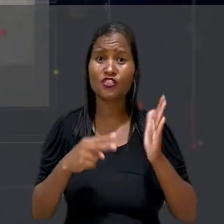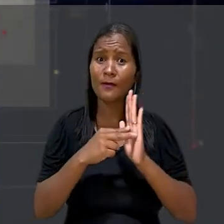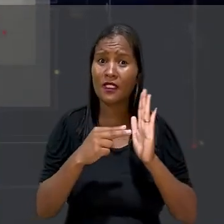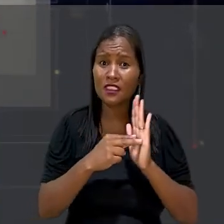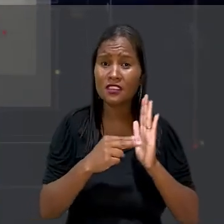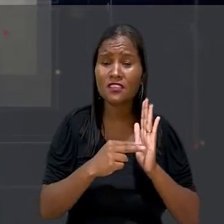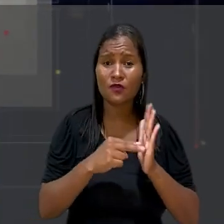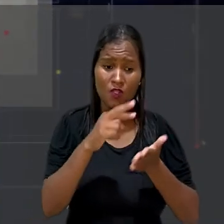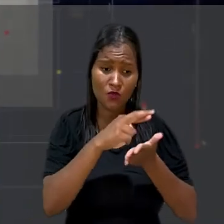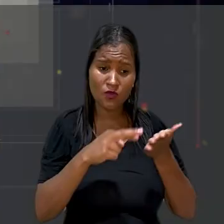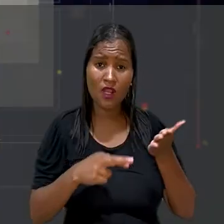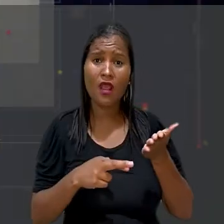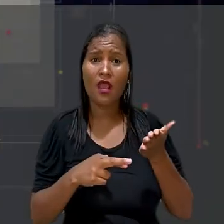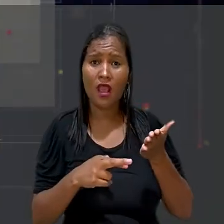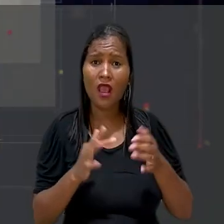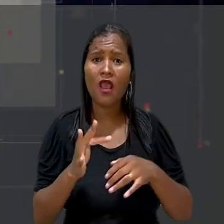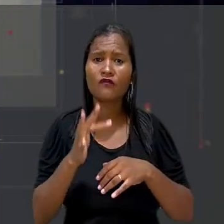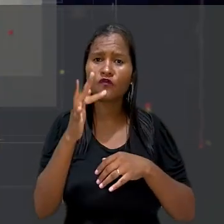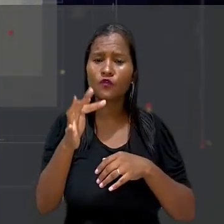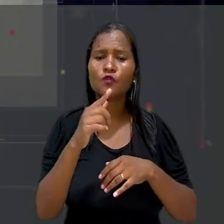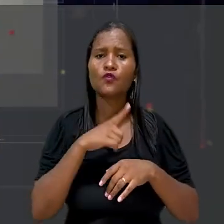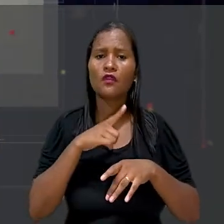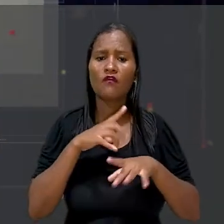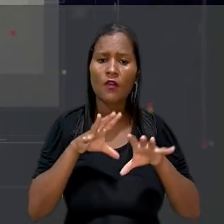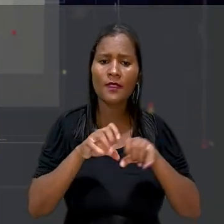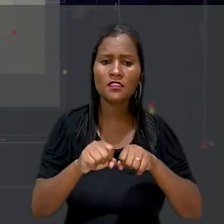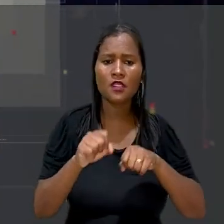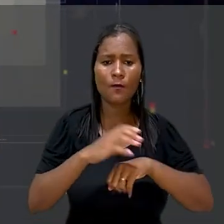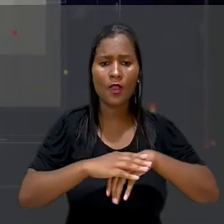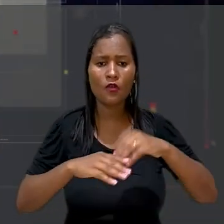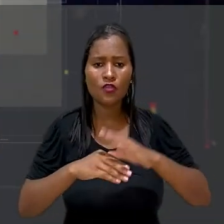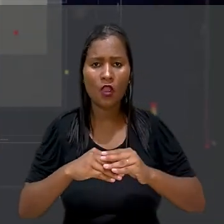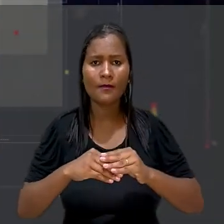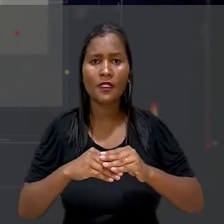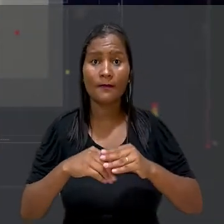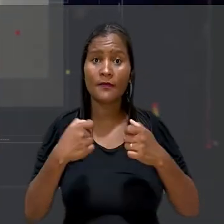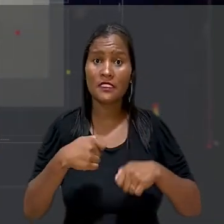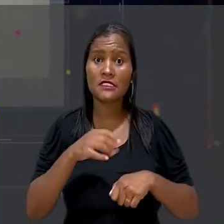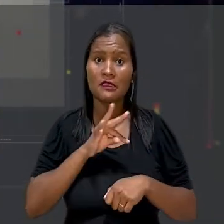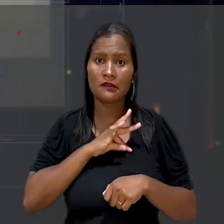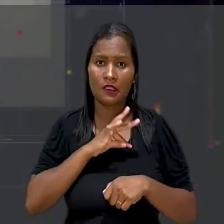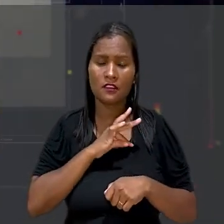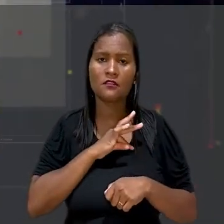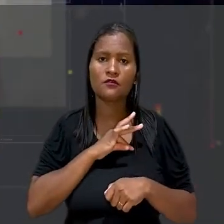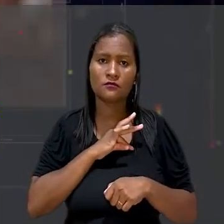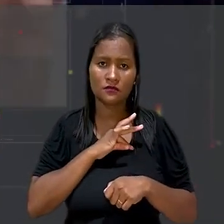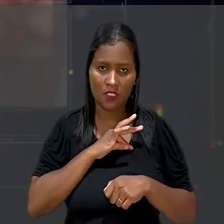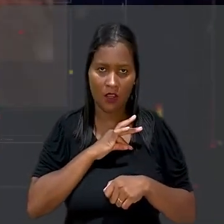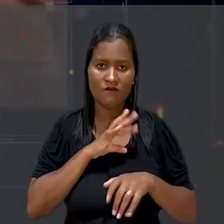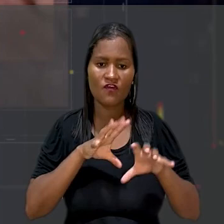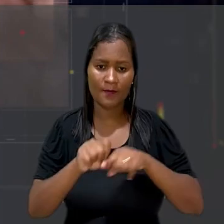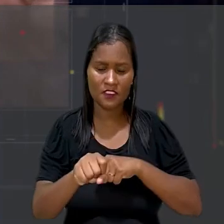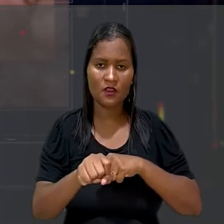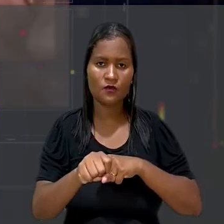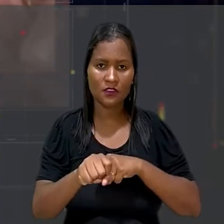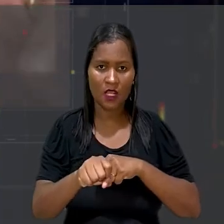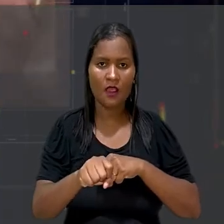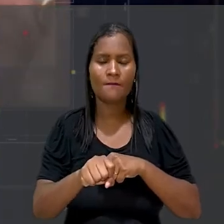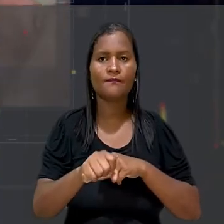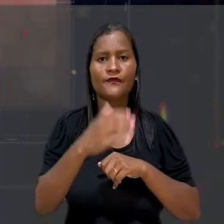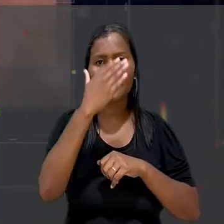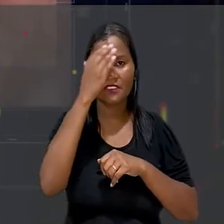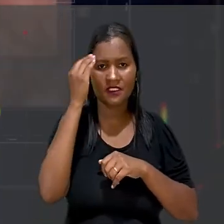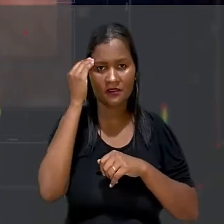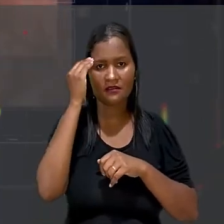no relatório a gente colocou, o futuro vai ter um gap de formação de mão de obra técnica. É preciso ter a formação de mão de obra técnica, sem esquecer da